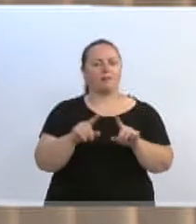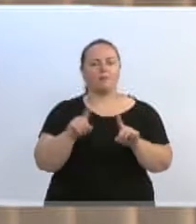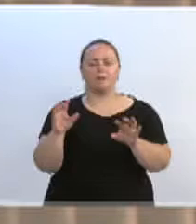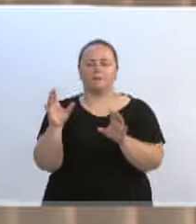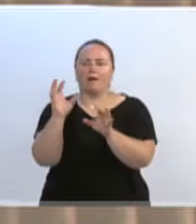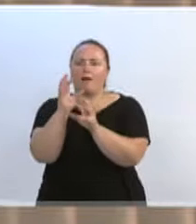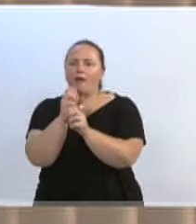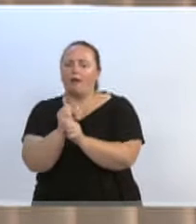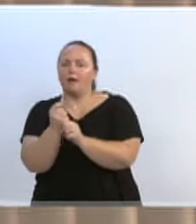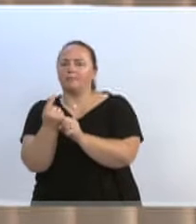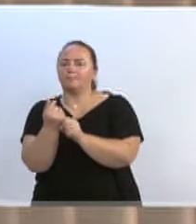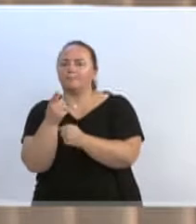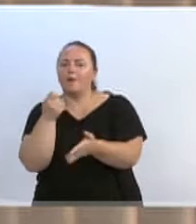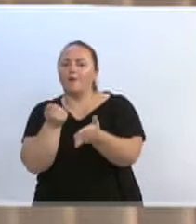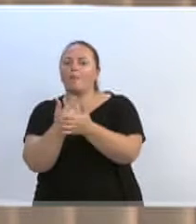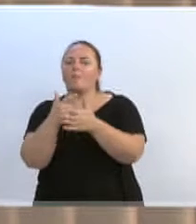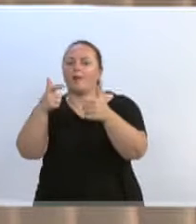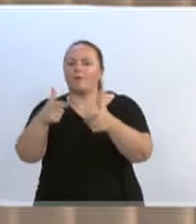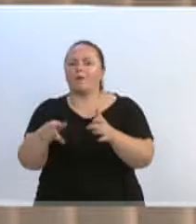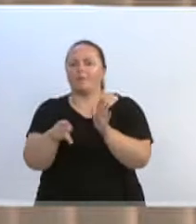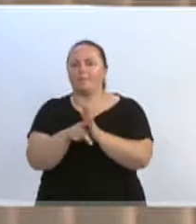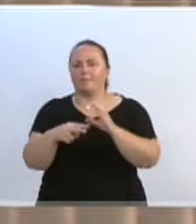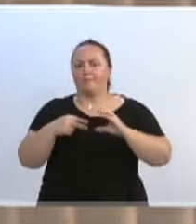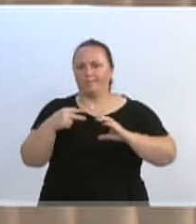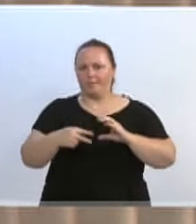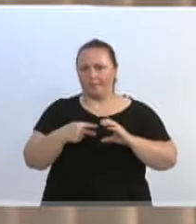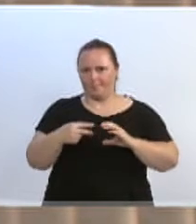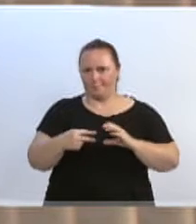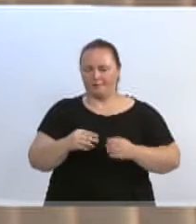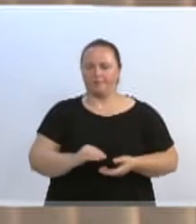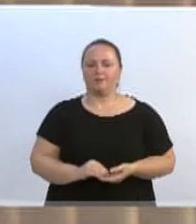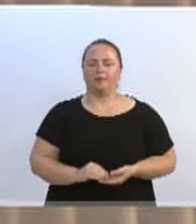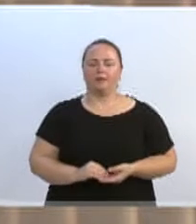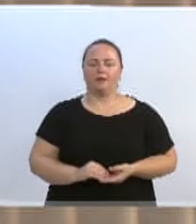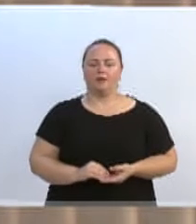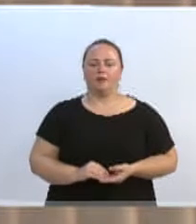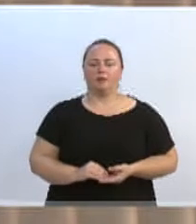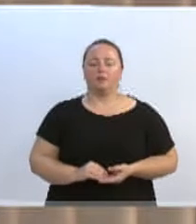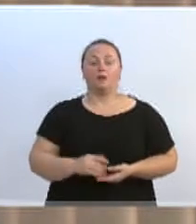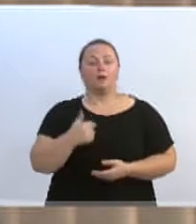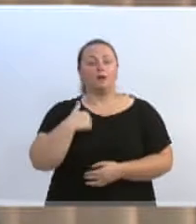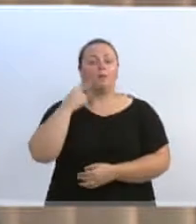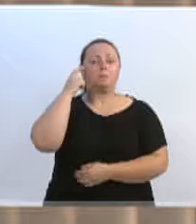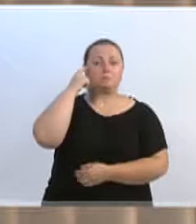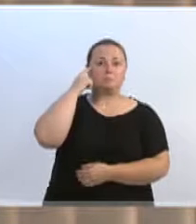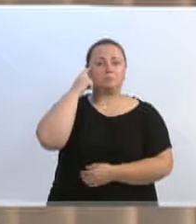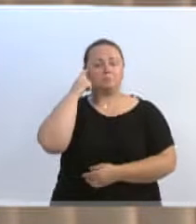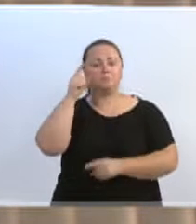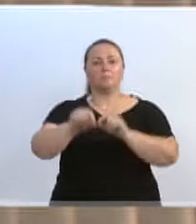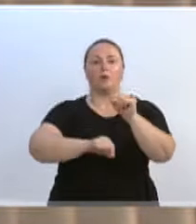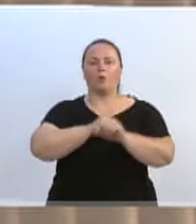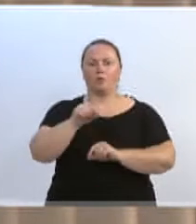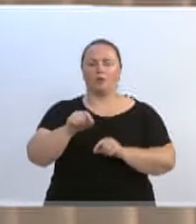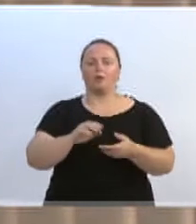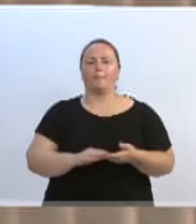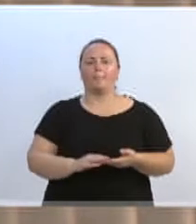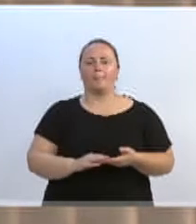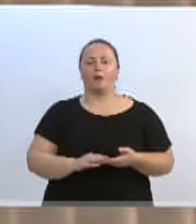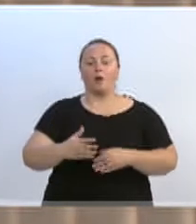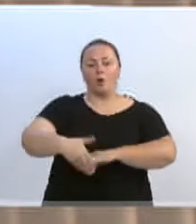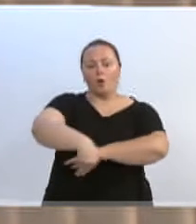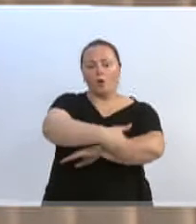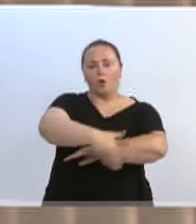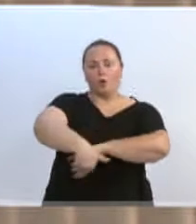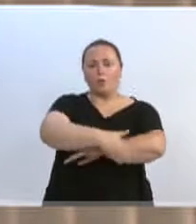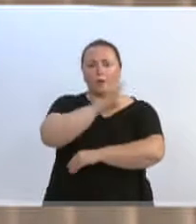Volto a me posicionar sobre o assunto. Acredito que a gente deveria descentralizar, sair das 3 ruas principais do